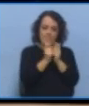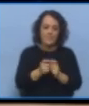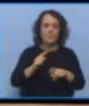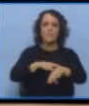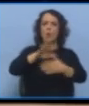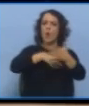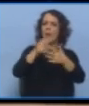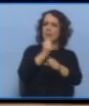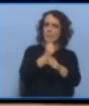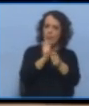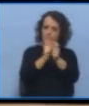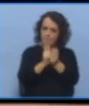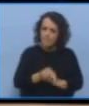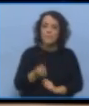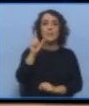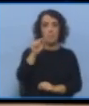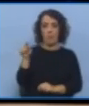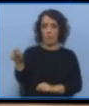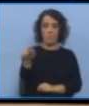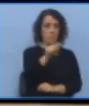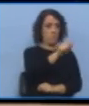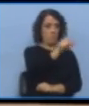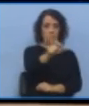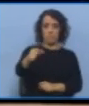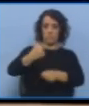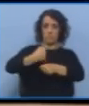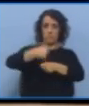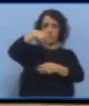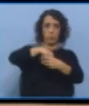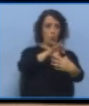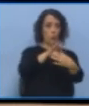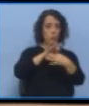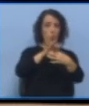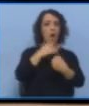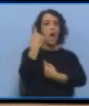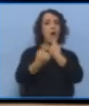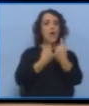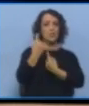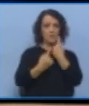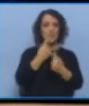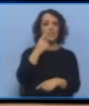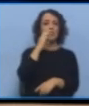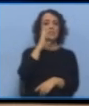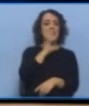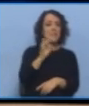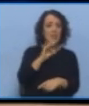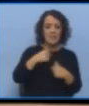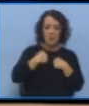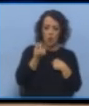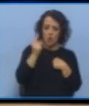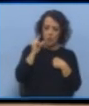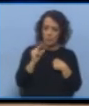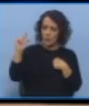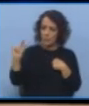trabalho, inclusive os próprios colaboradores, em conjunto, procuravam cada um ter um pouco menos para que alguém